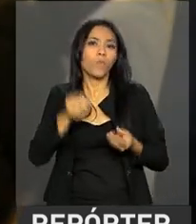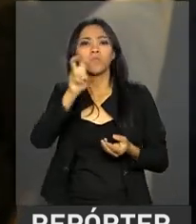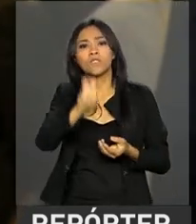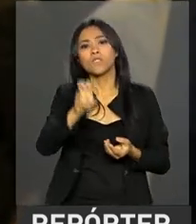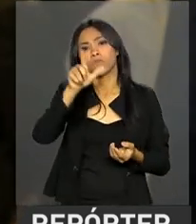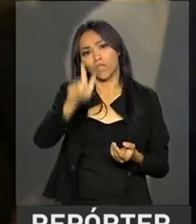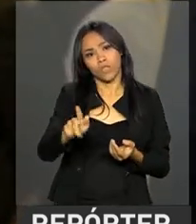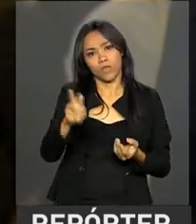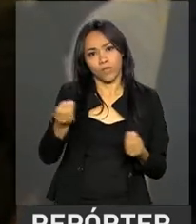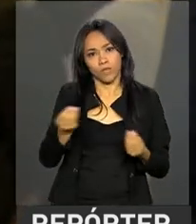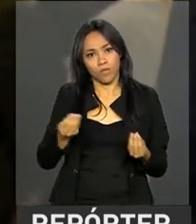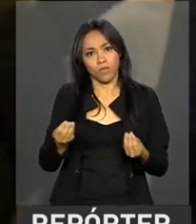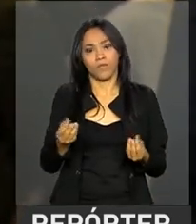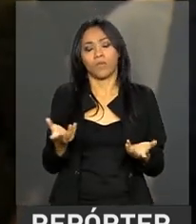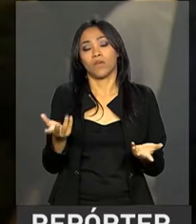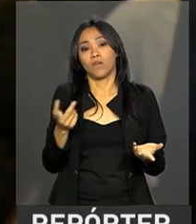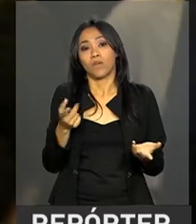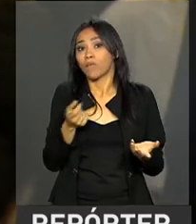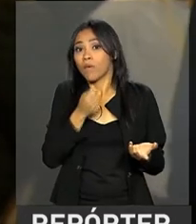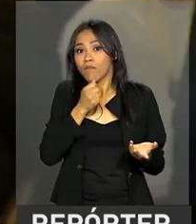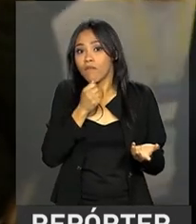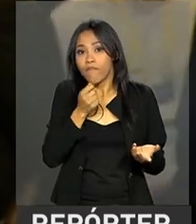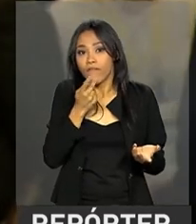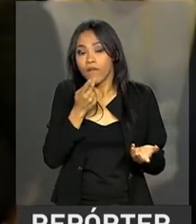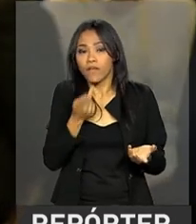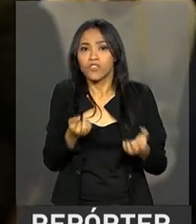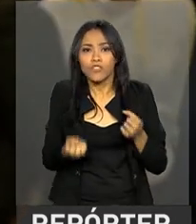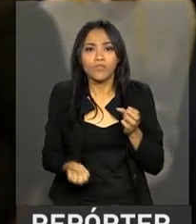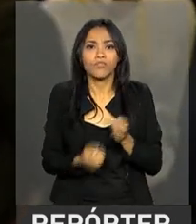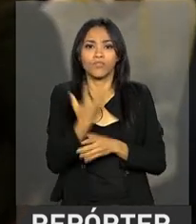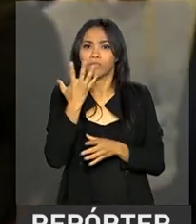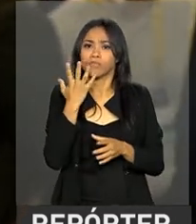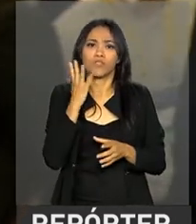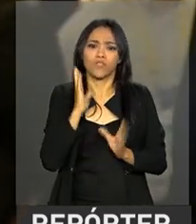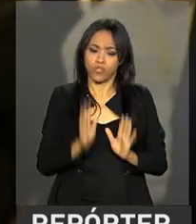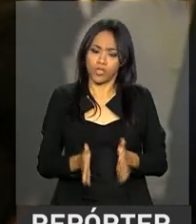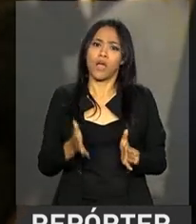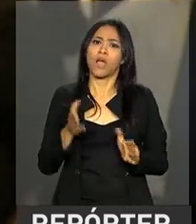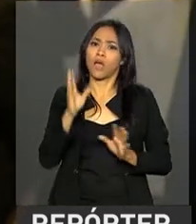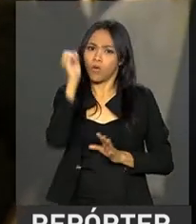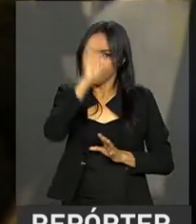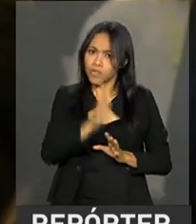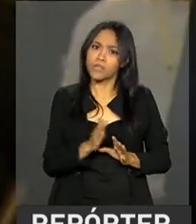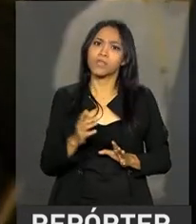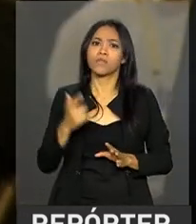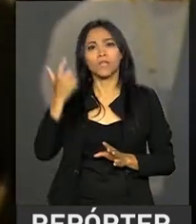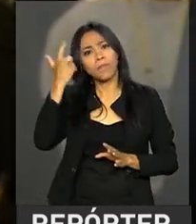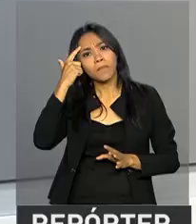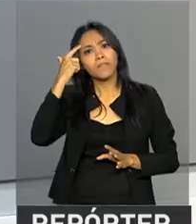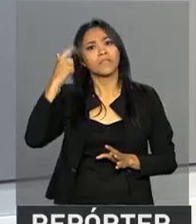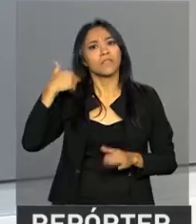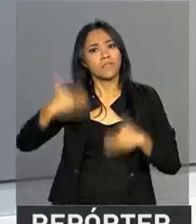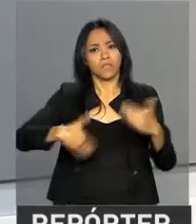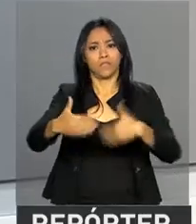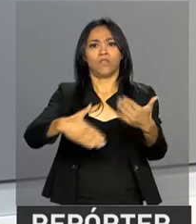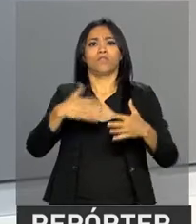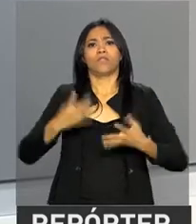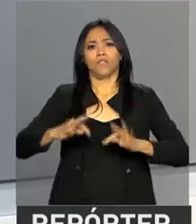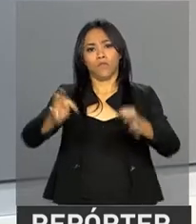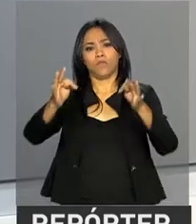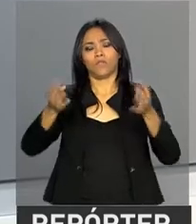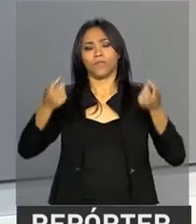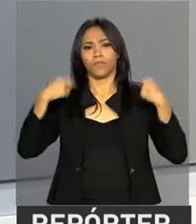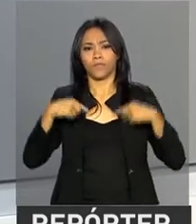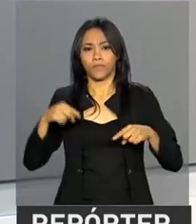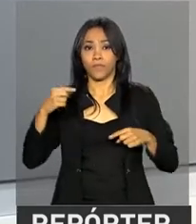falar de implantação de adoção de tecnologia não brasil está cuidando desenvolvimento está com gelo e um dado que reforça